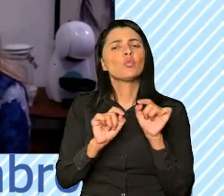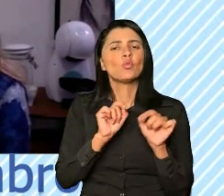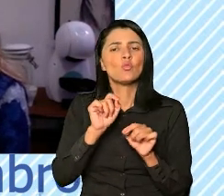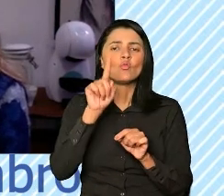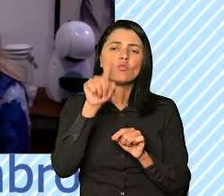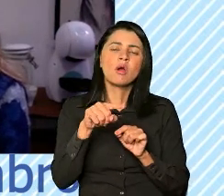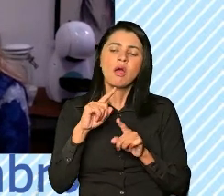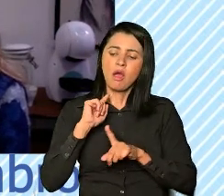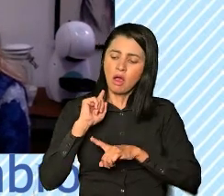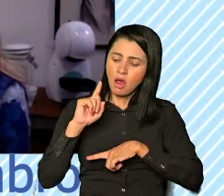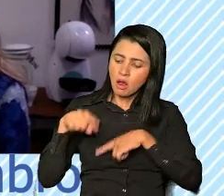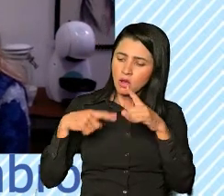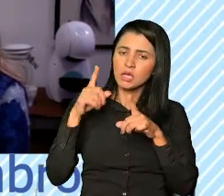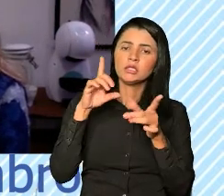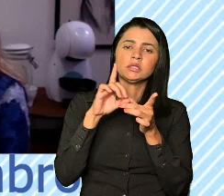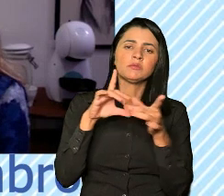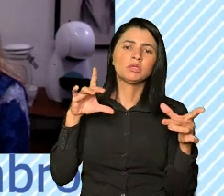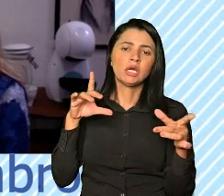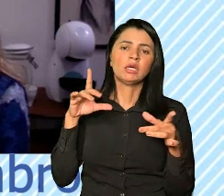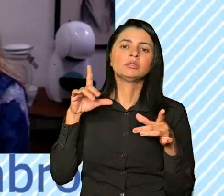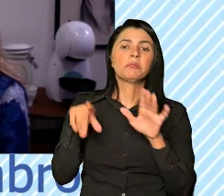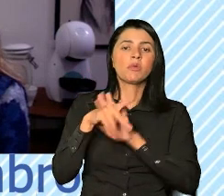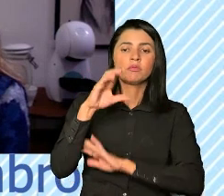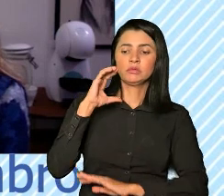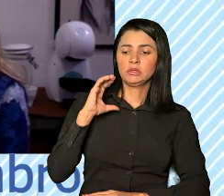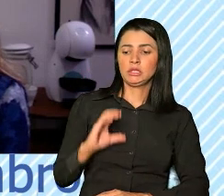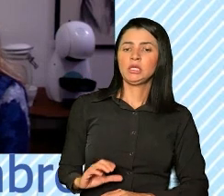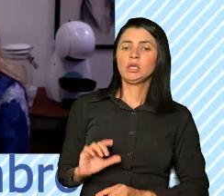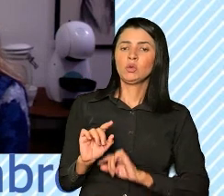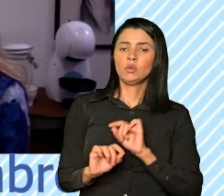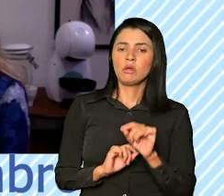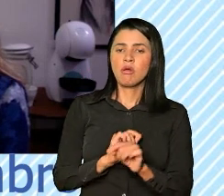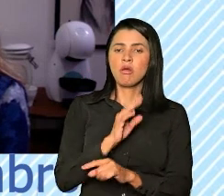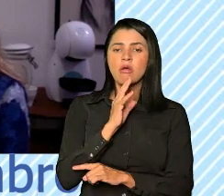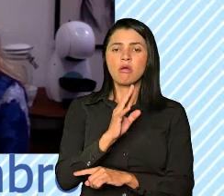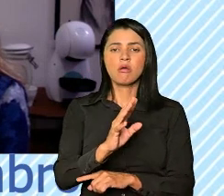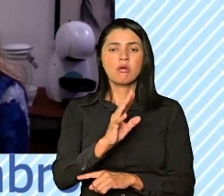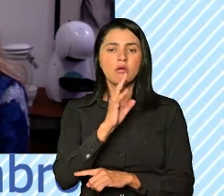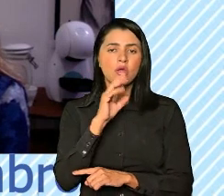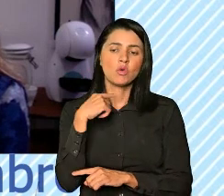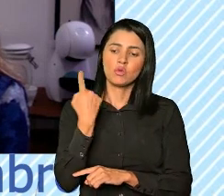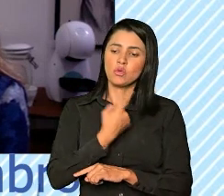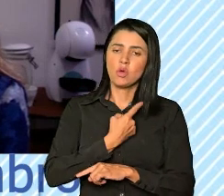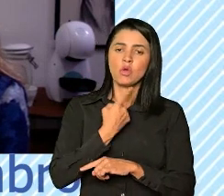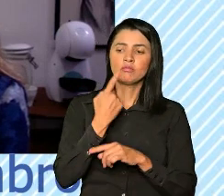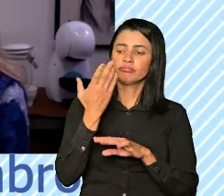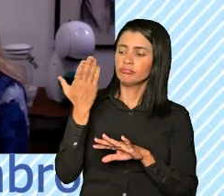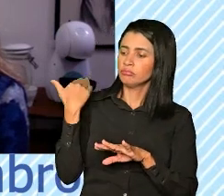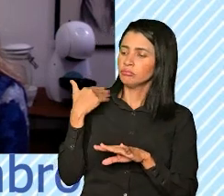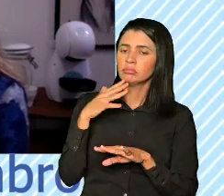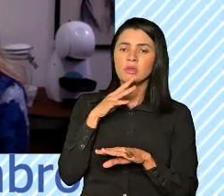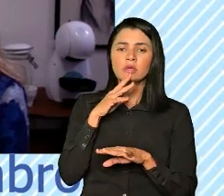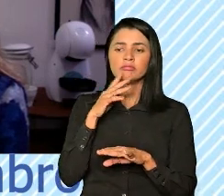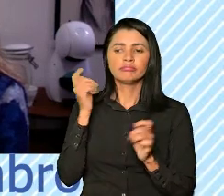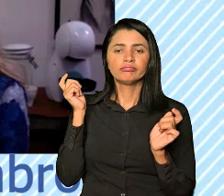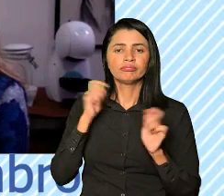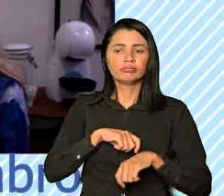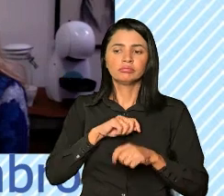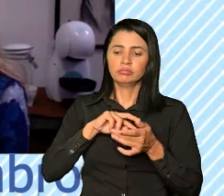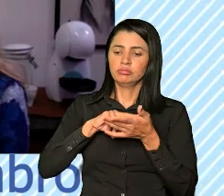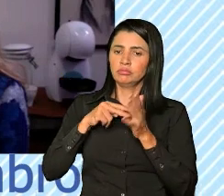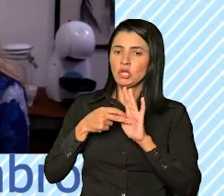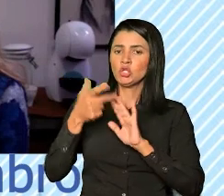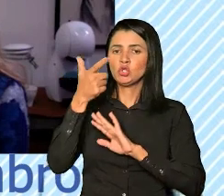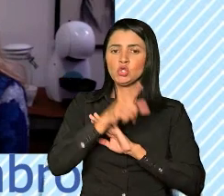certa evolução democrática ou cidadã, de que ao conhecermos o nosso passado e sermos capazes de ressignificar